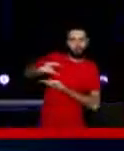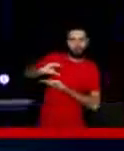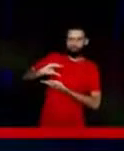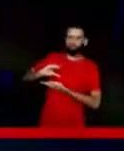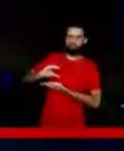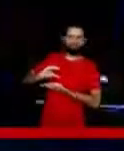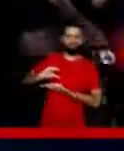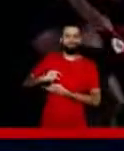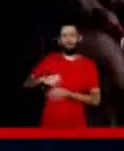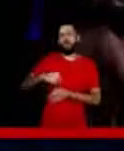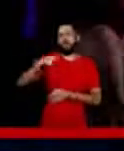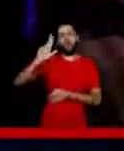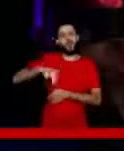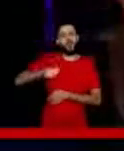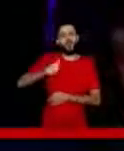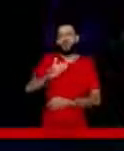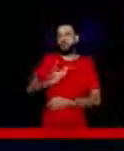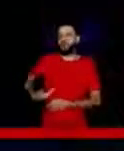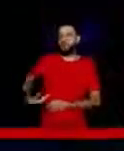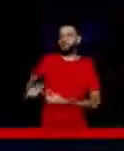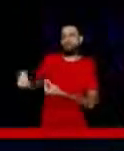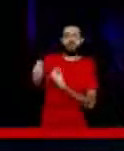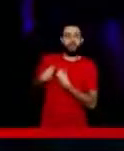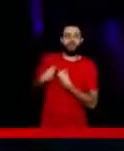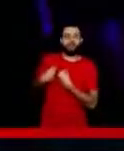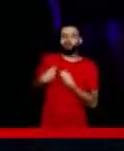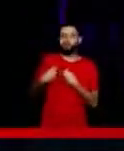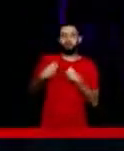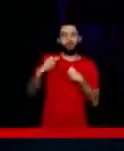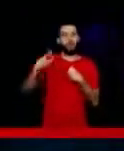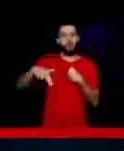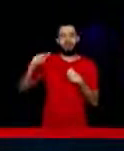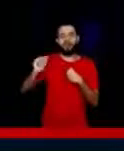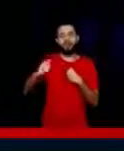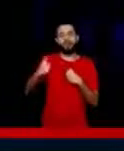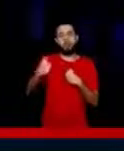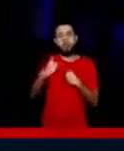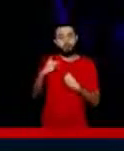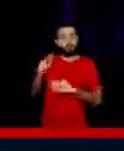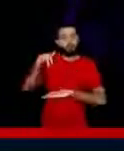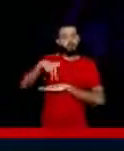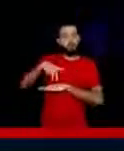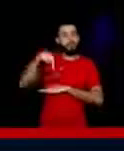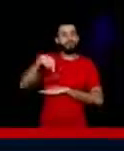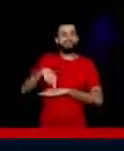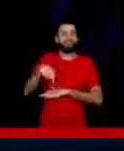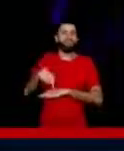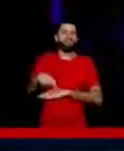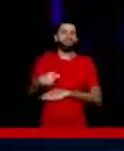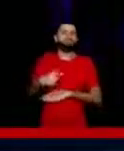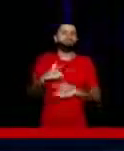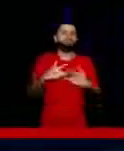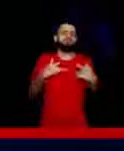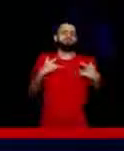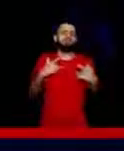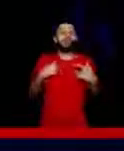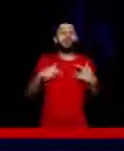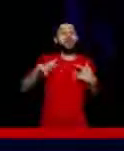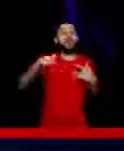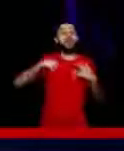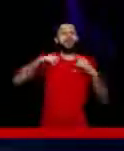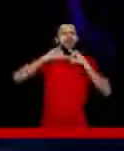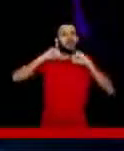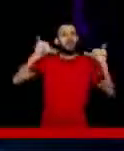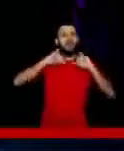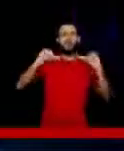que o recurso público possa ser utilizado para que seja feito qualquer ação política partidária. Isso é o dinheiro público,